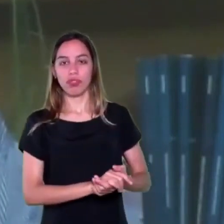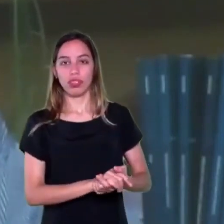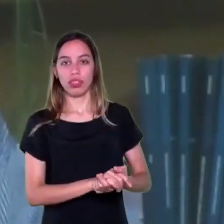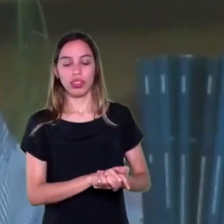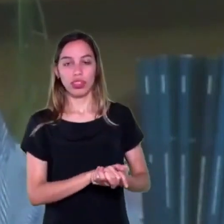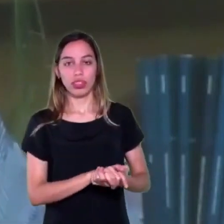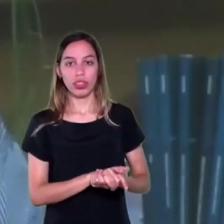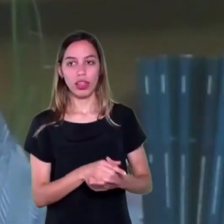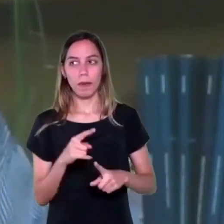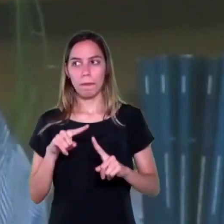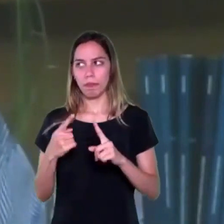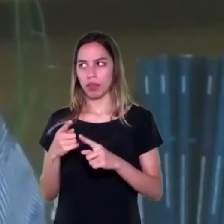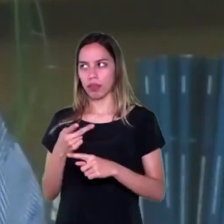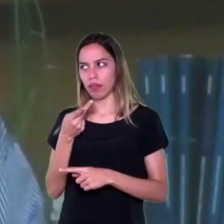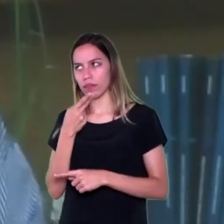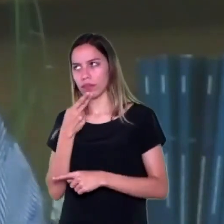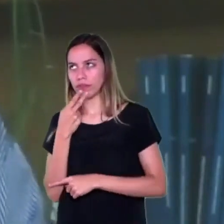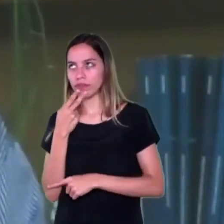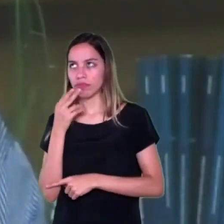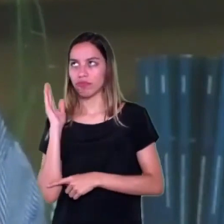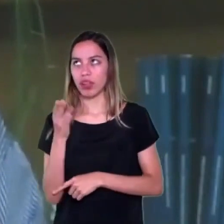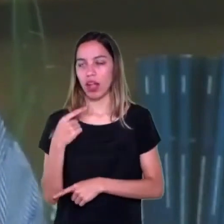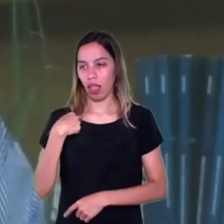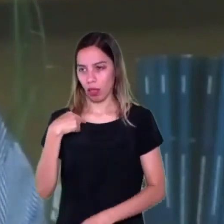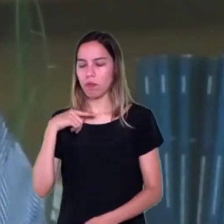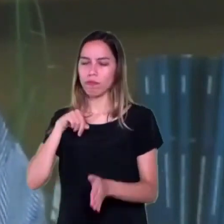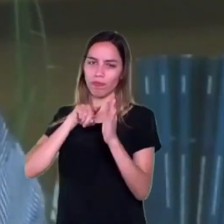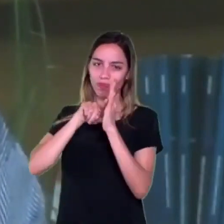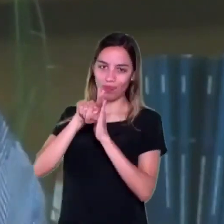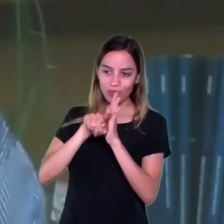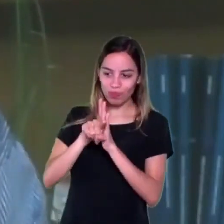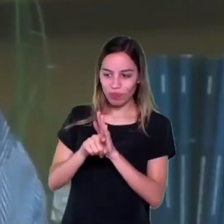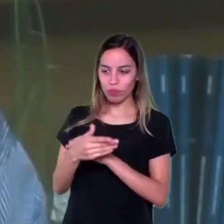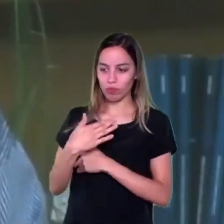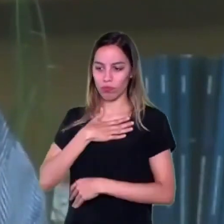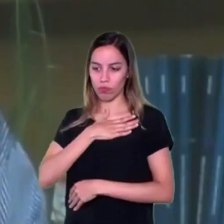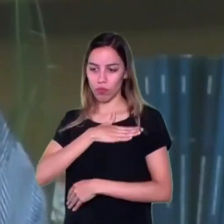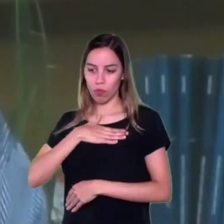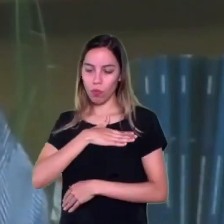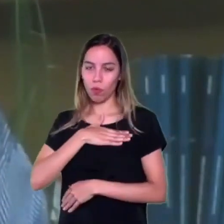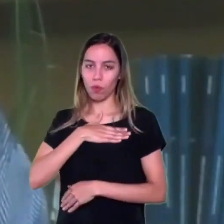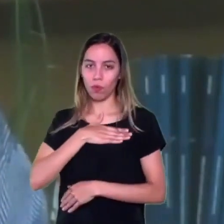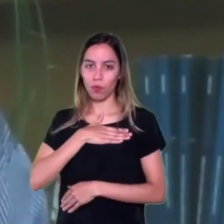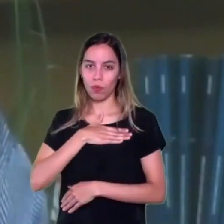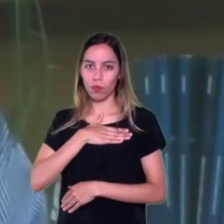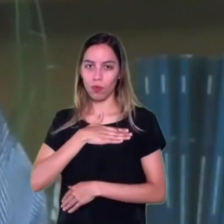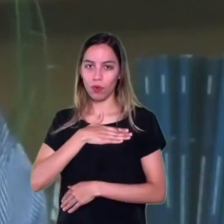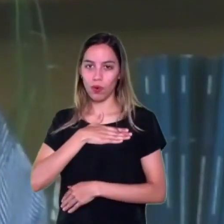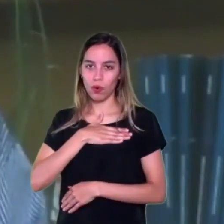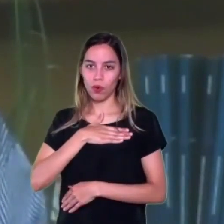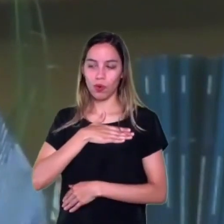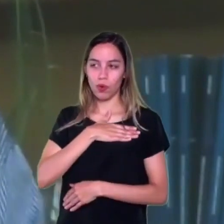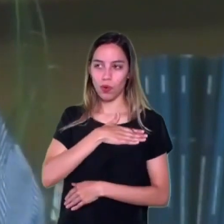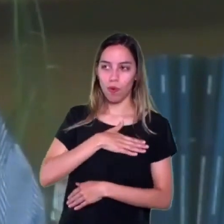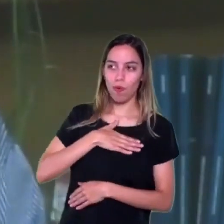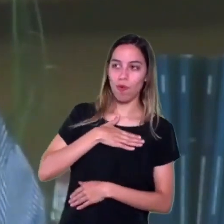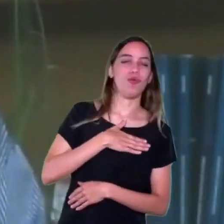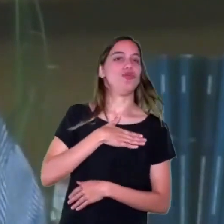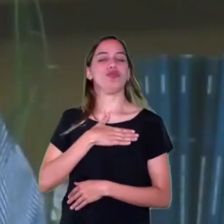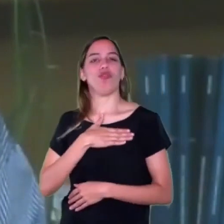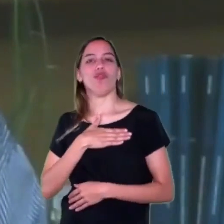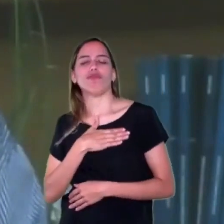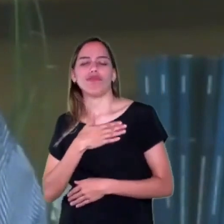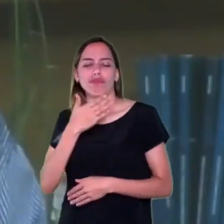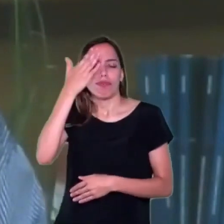diletantemente falando, eu sou um pesquisador, gosto de me esmiuçar, né, na